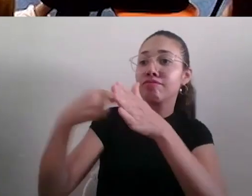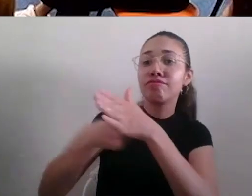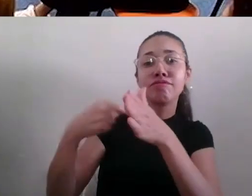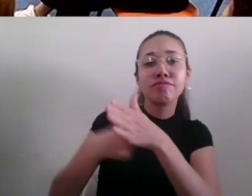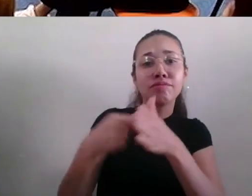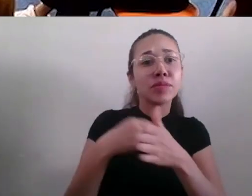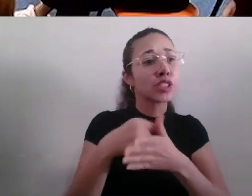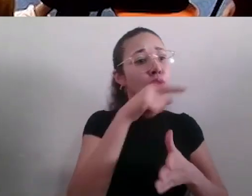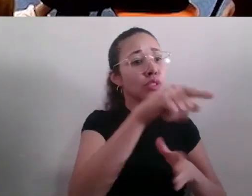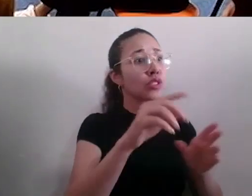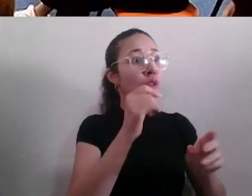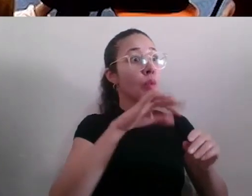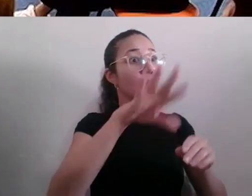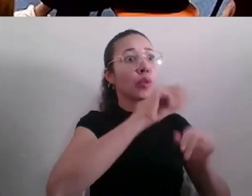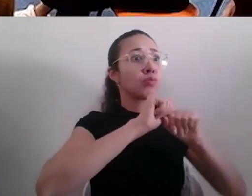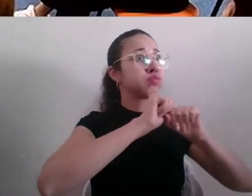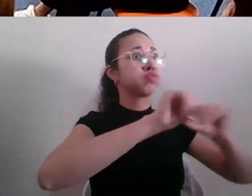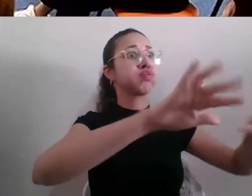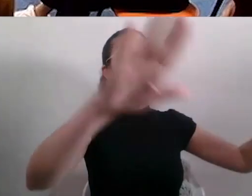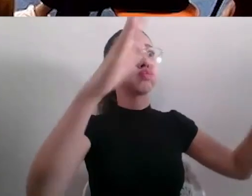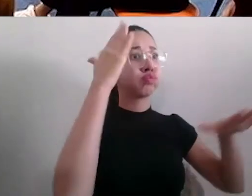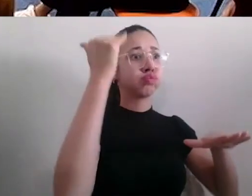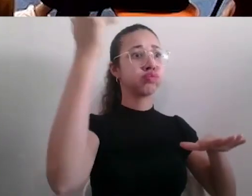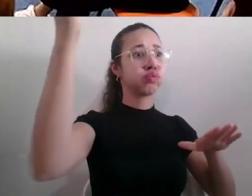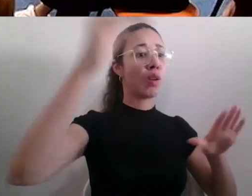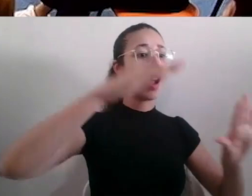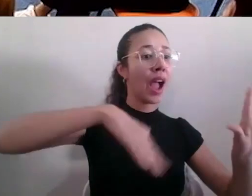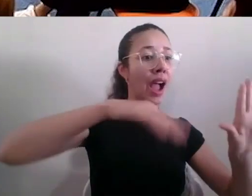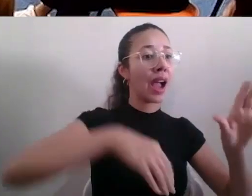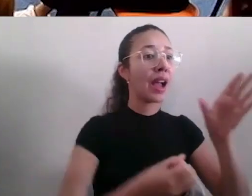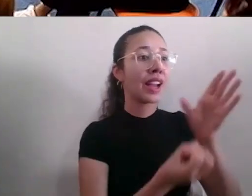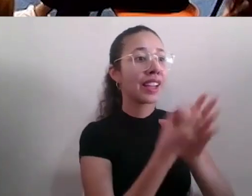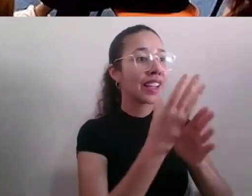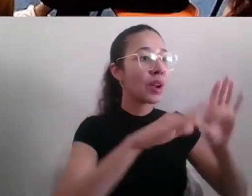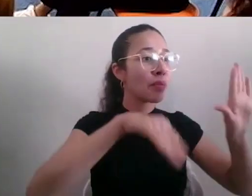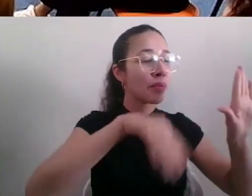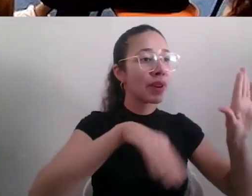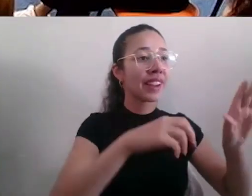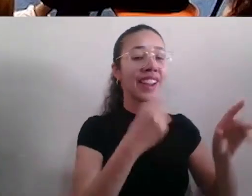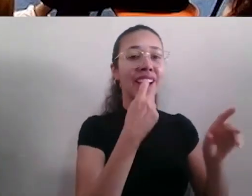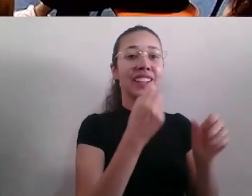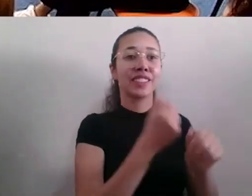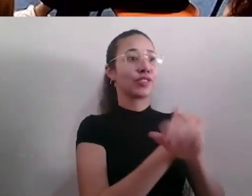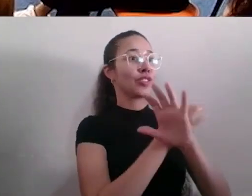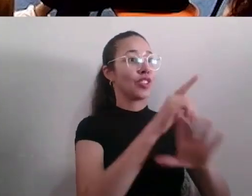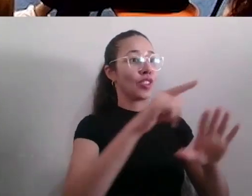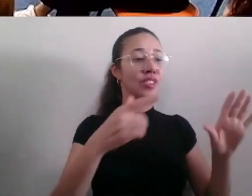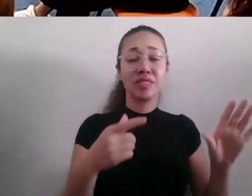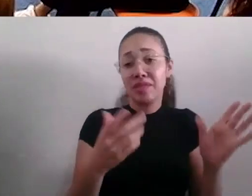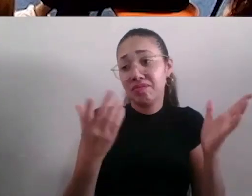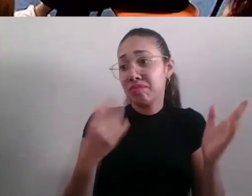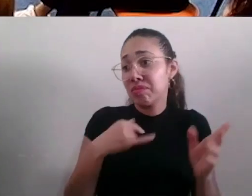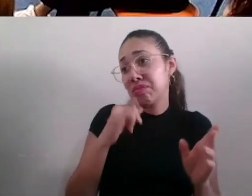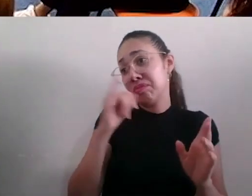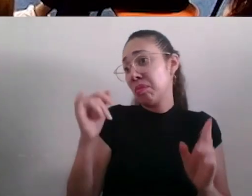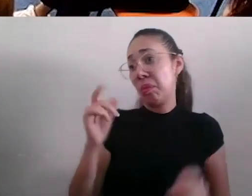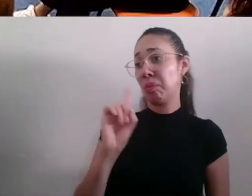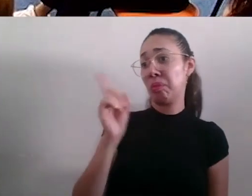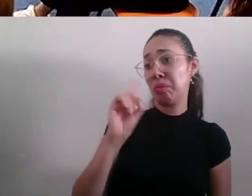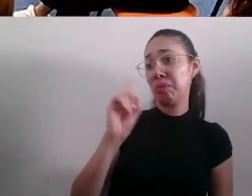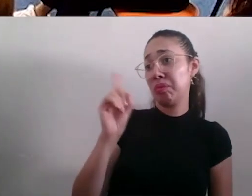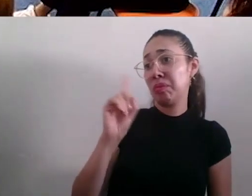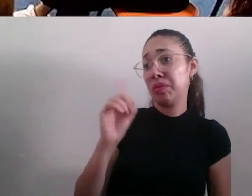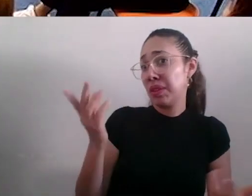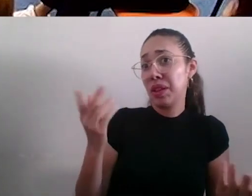surpreendeu com o sucesso do Praia dos Ossos? E a minha resposta sincera é não. Não, não me surpreendi, porque é muito